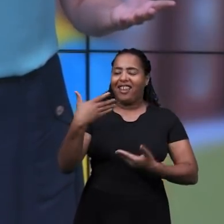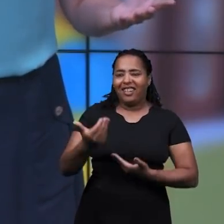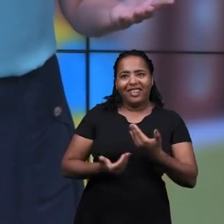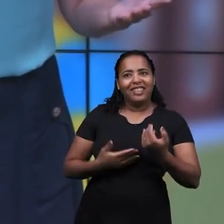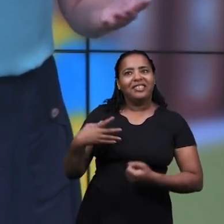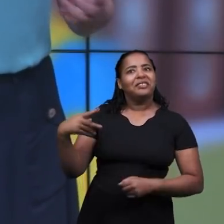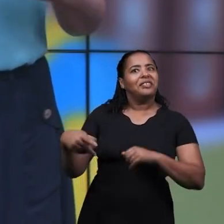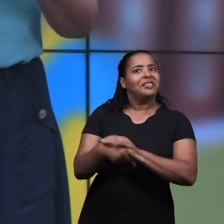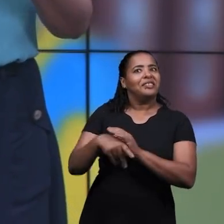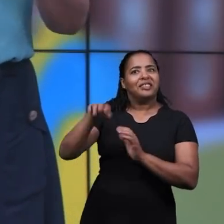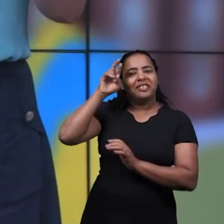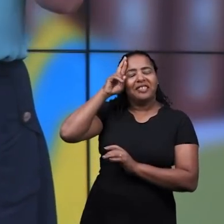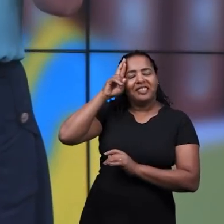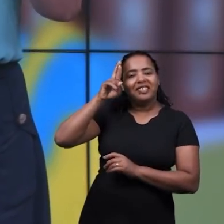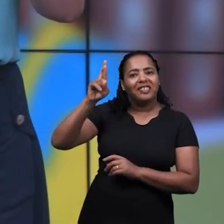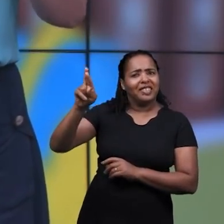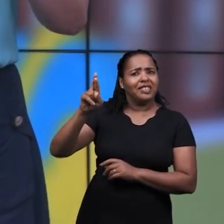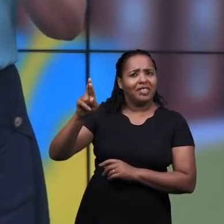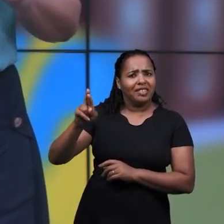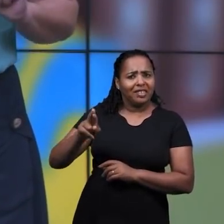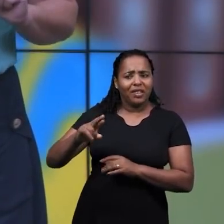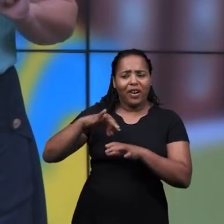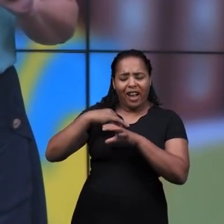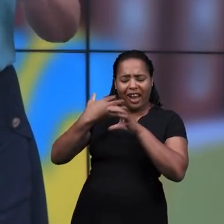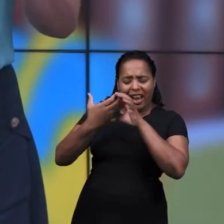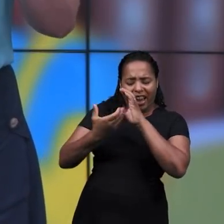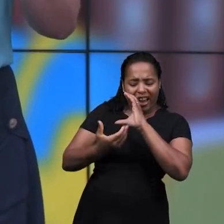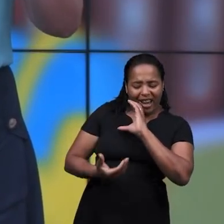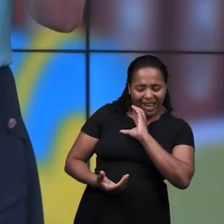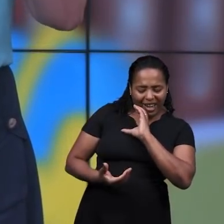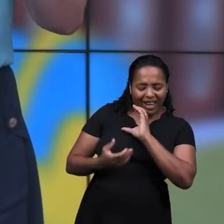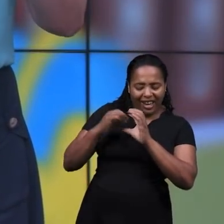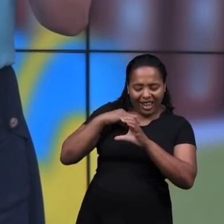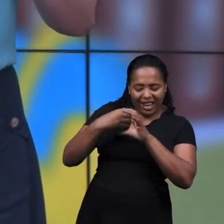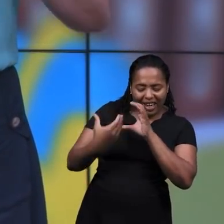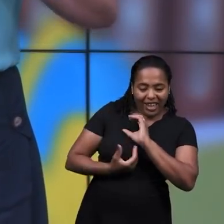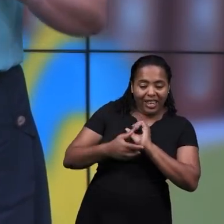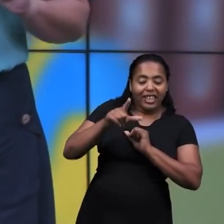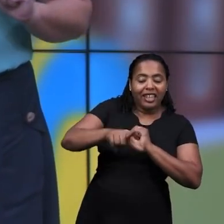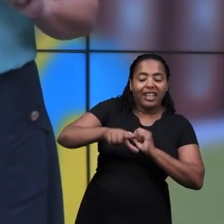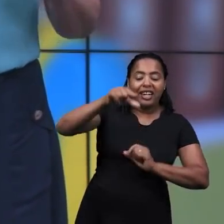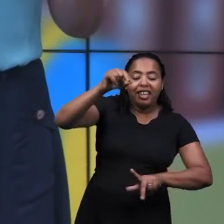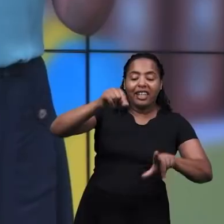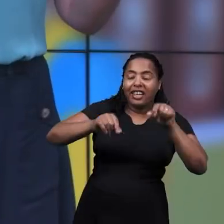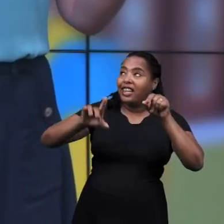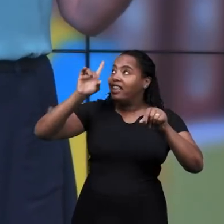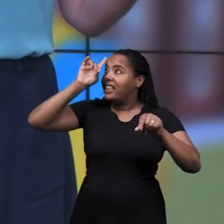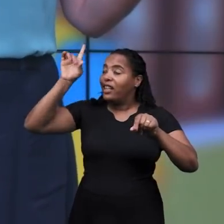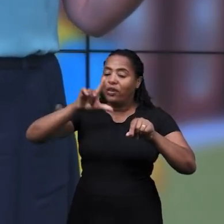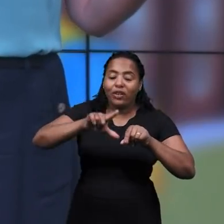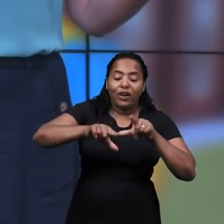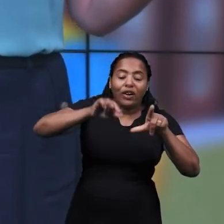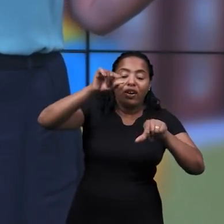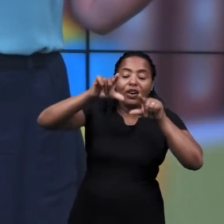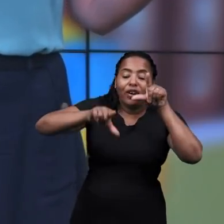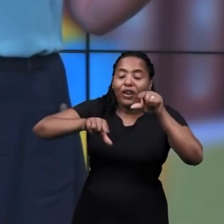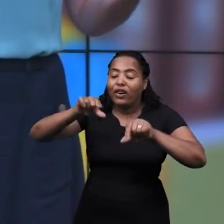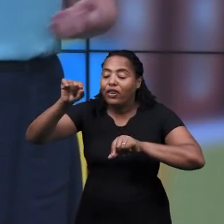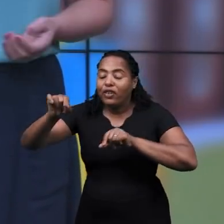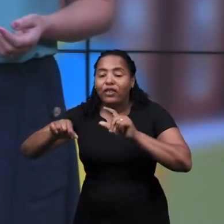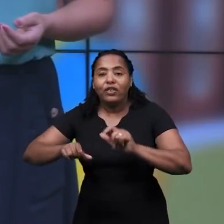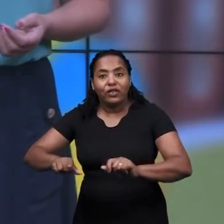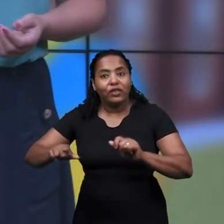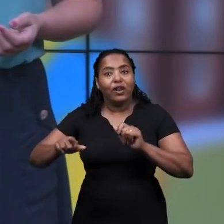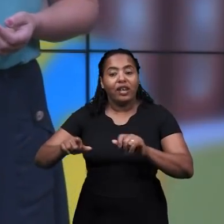servos do Senhor, aqueles que têm características de serem escolhidos por Deus para serem luz